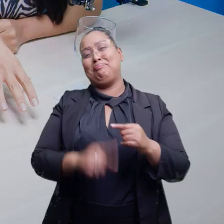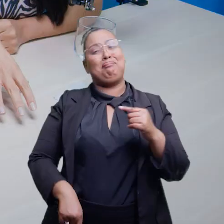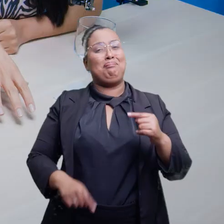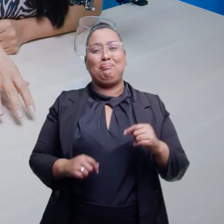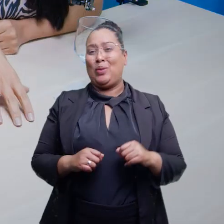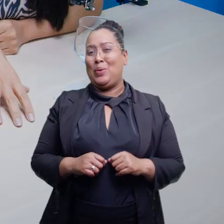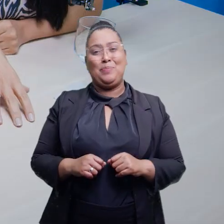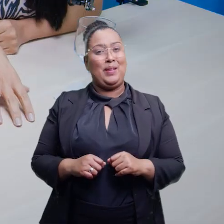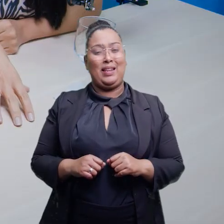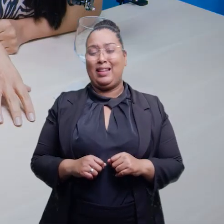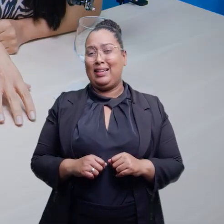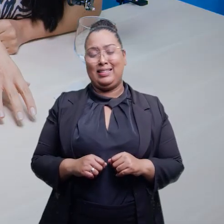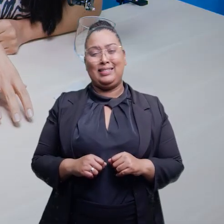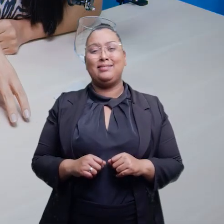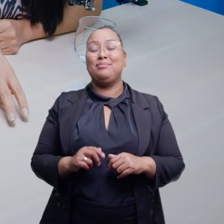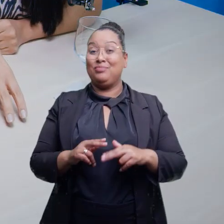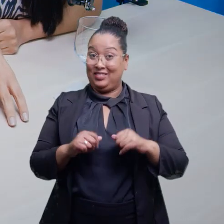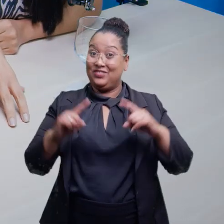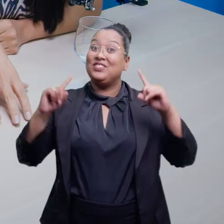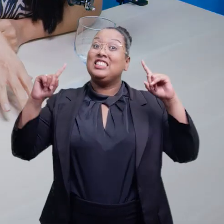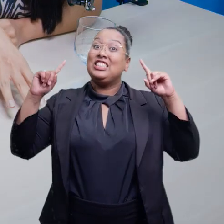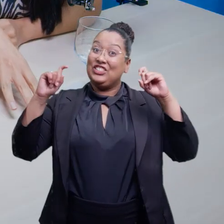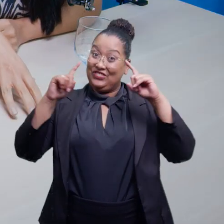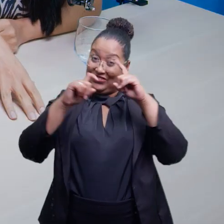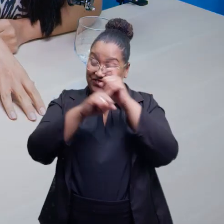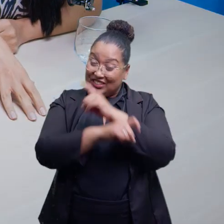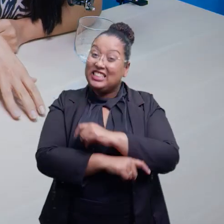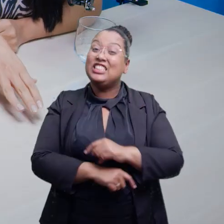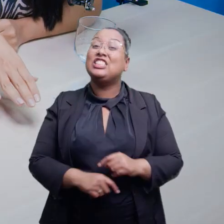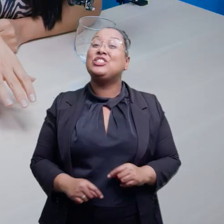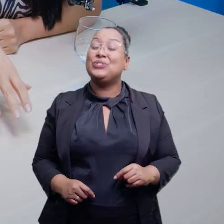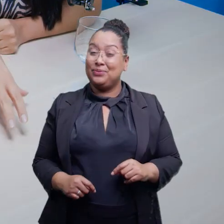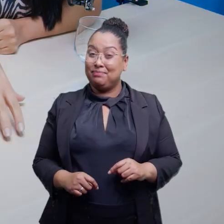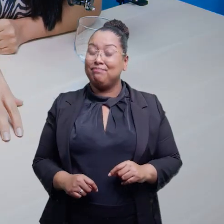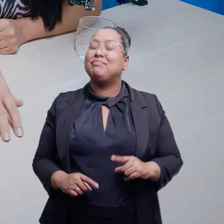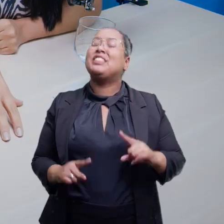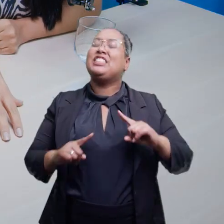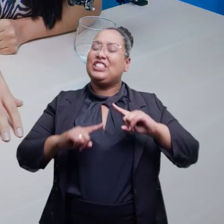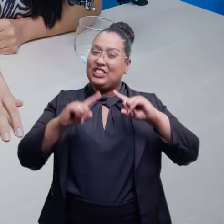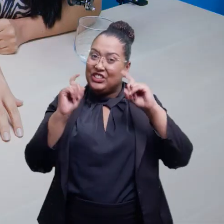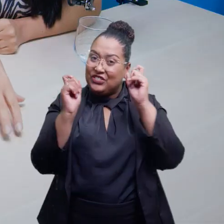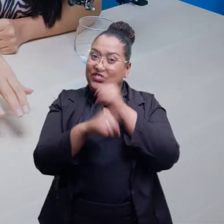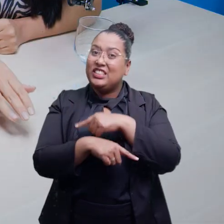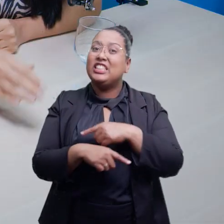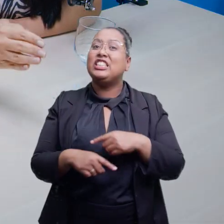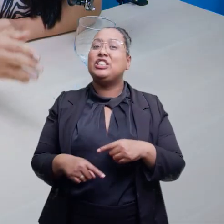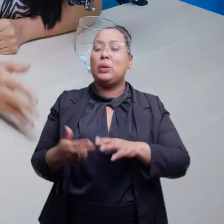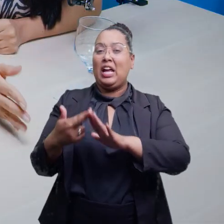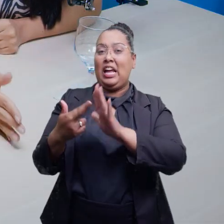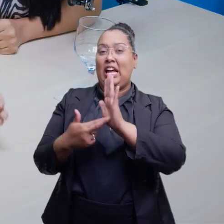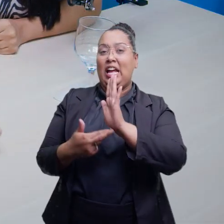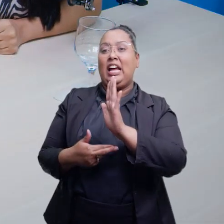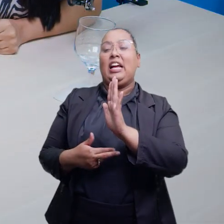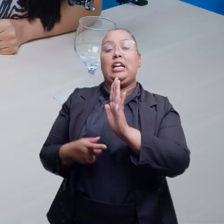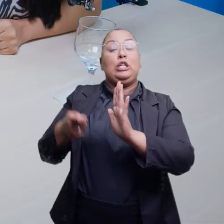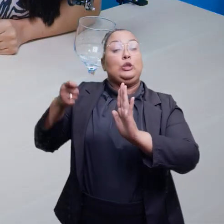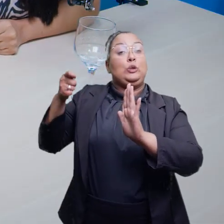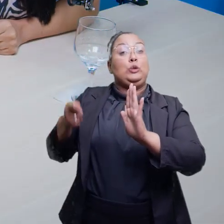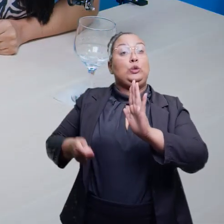você conseguir, é uma grande dificuldade a gente conseguir ultrapassar cada uma dessas